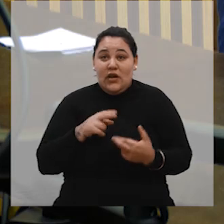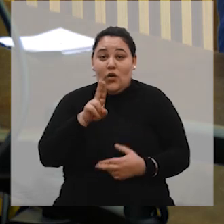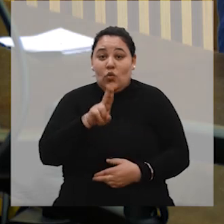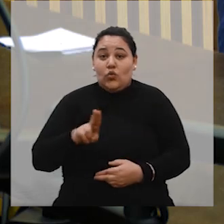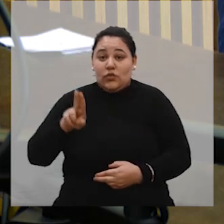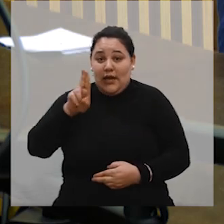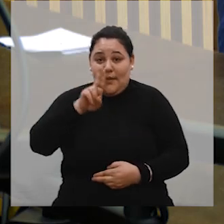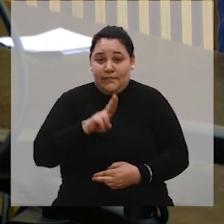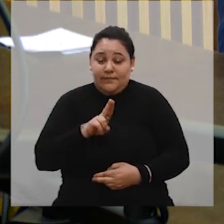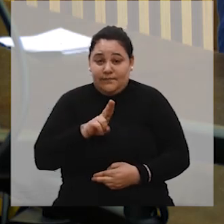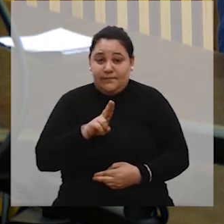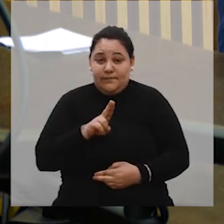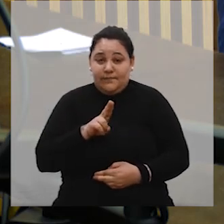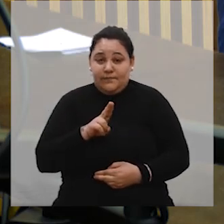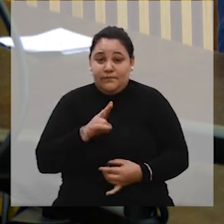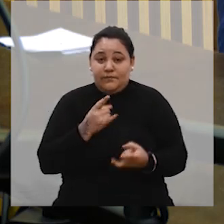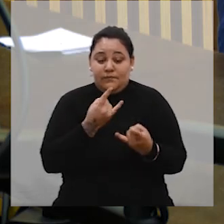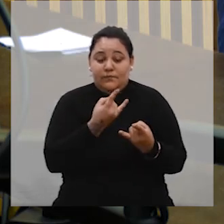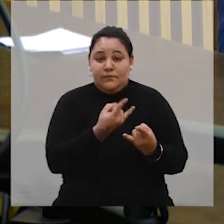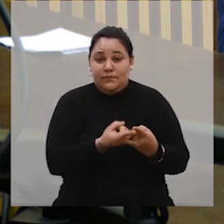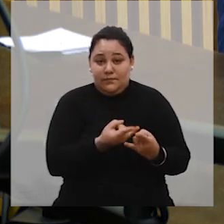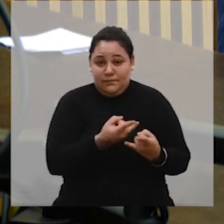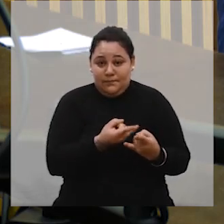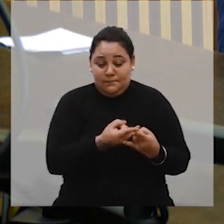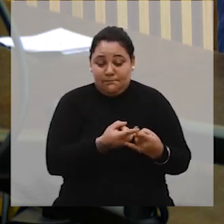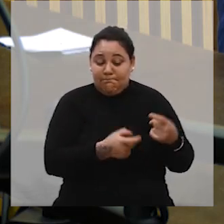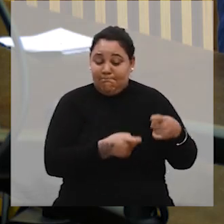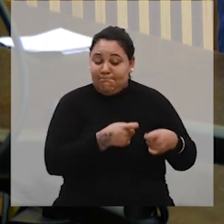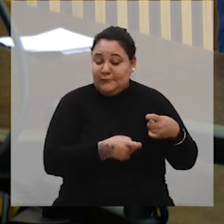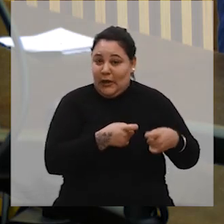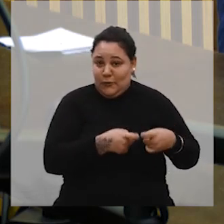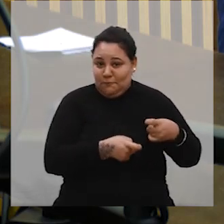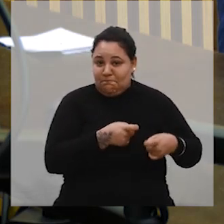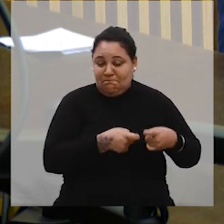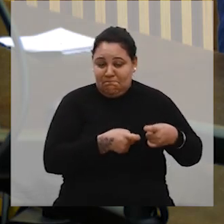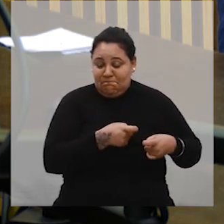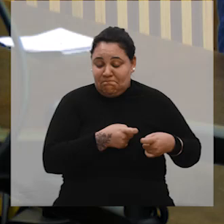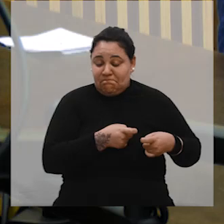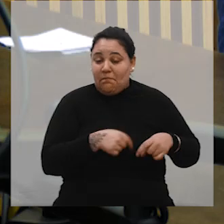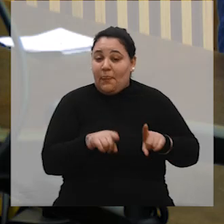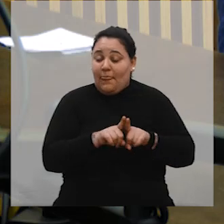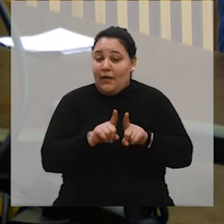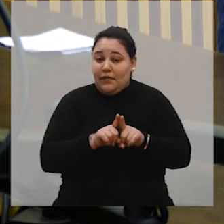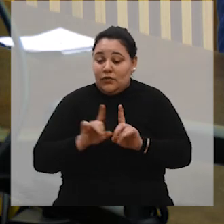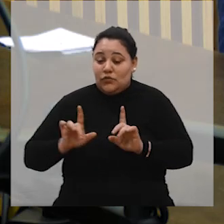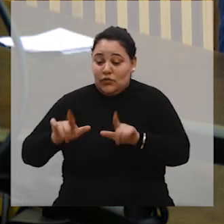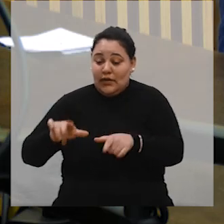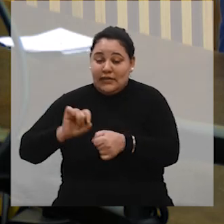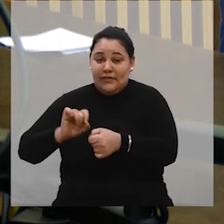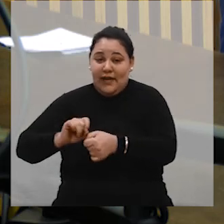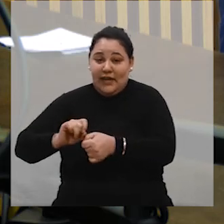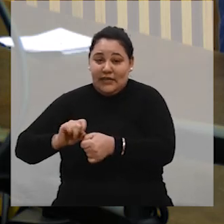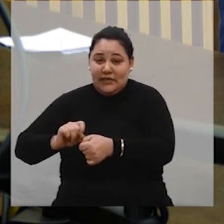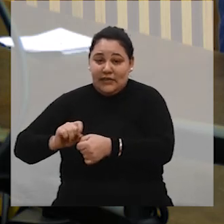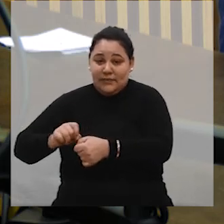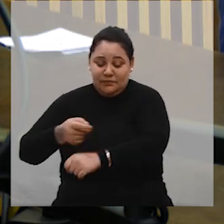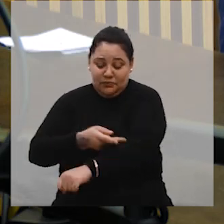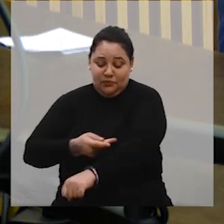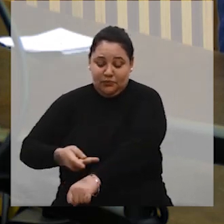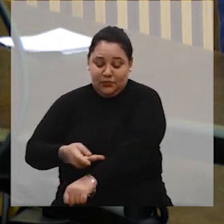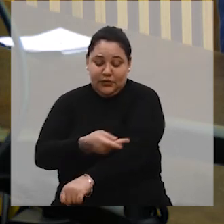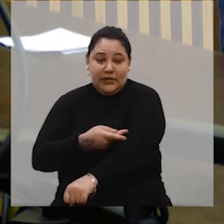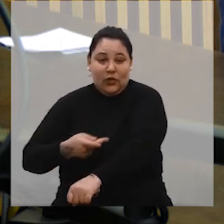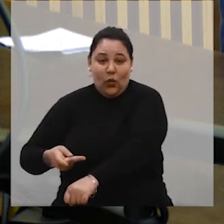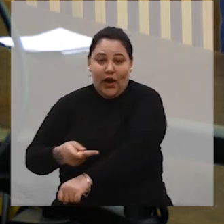usar preservativo nas relações sexuais, os locais onde se faz tatuagem, onde